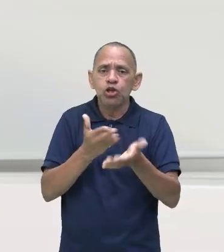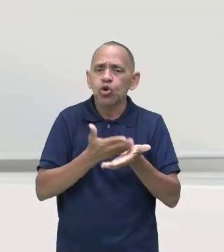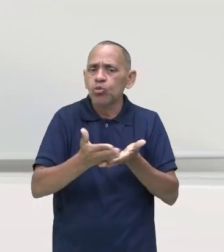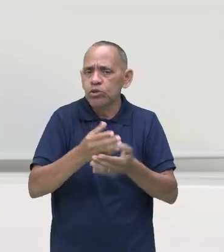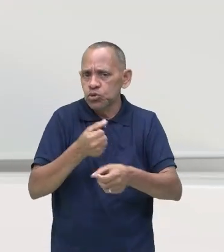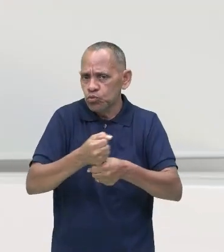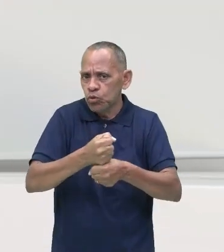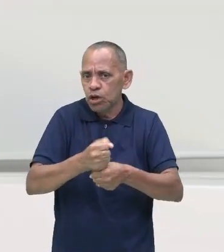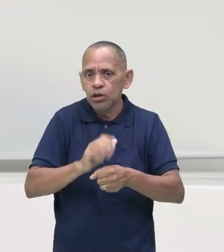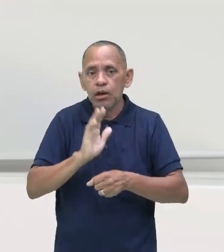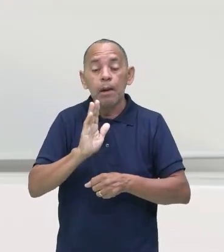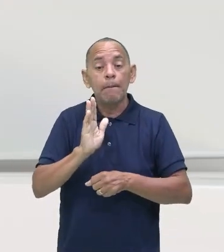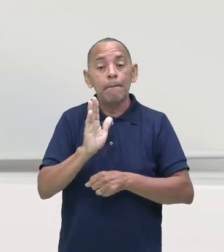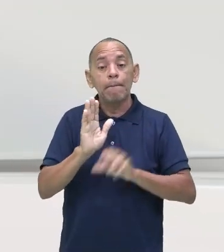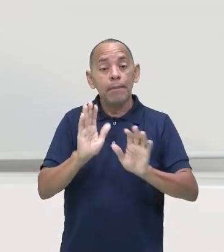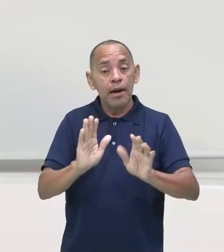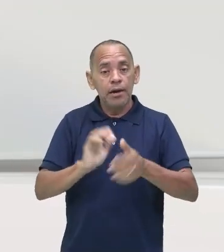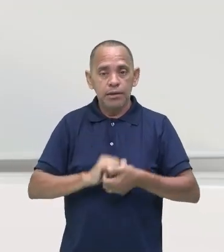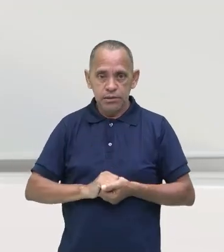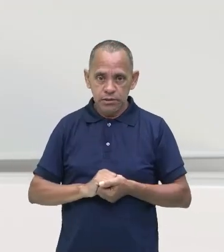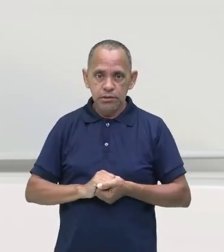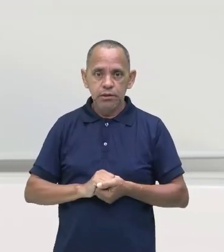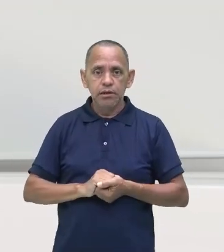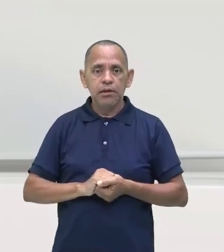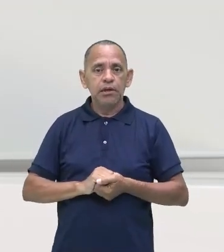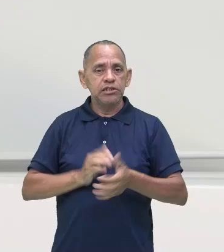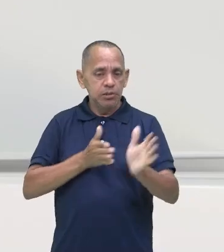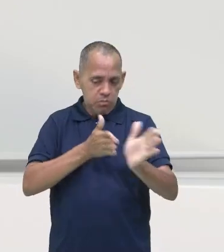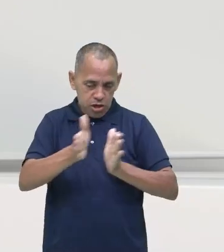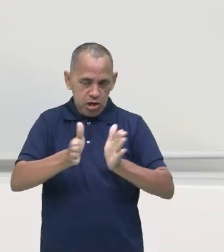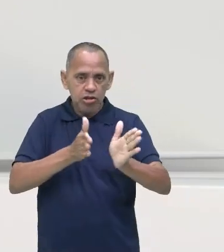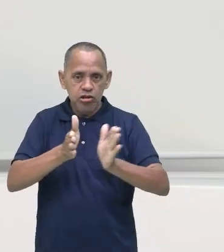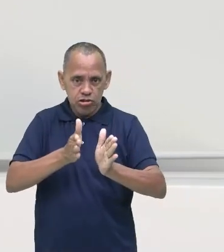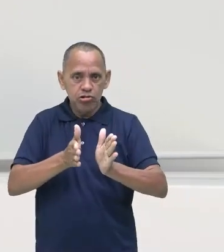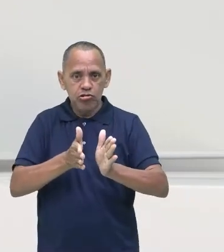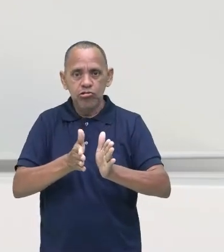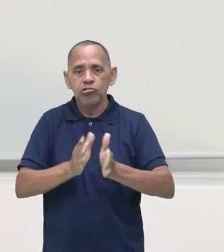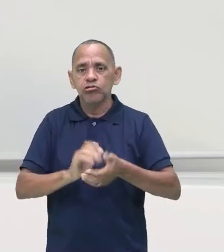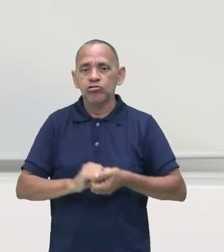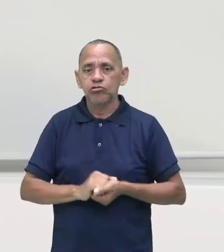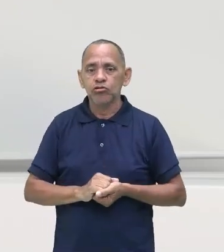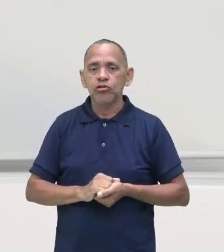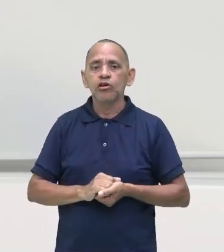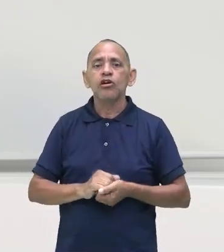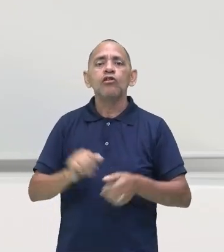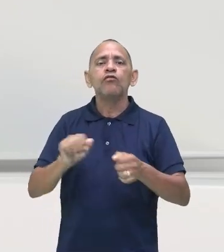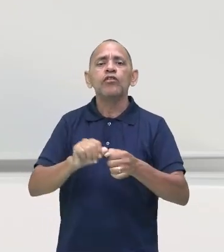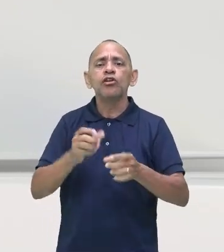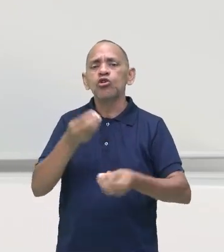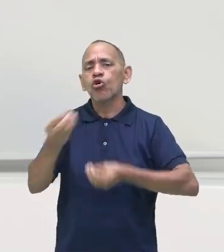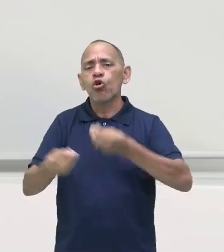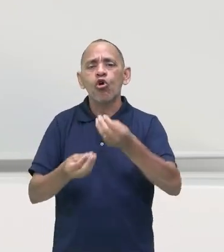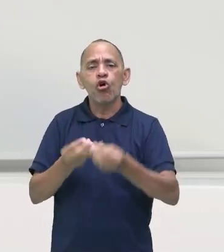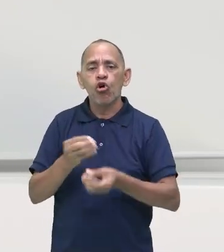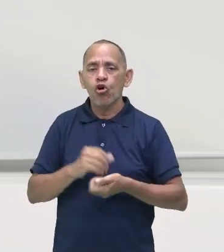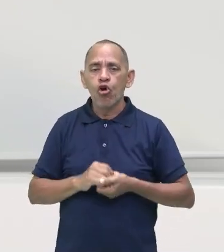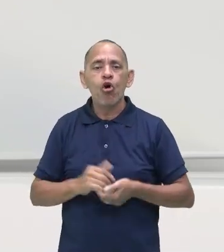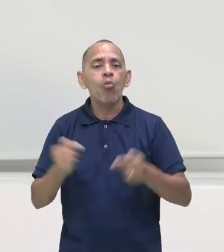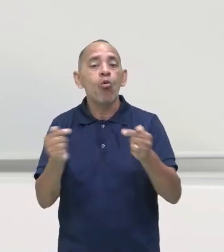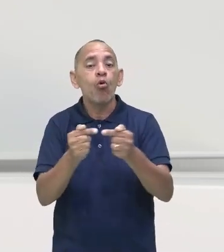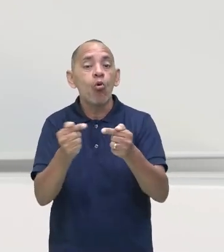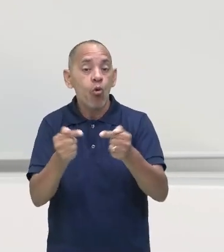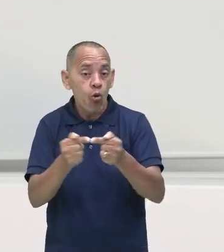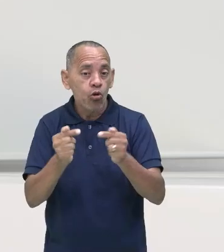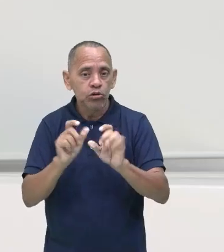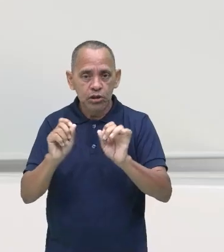ciclo de avaliação que a professora Emily traz, ele é um ciclo que é feito, né, professora, de acordo com o alinhamento das ações do MEC. Então, é